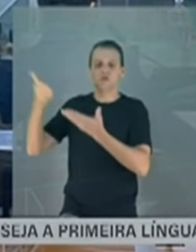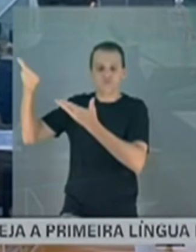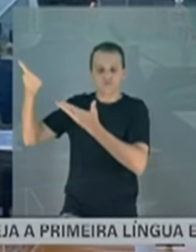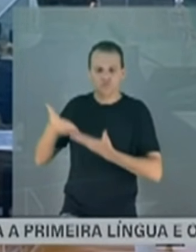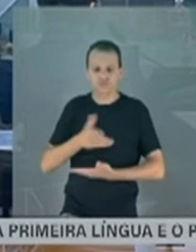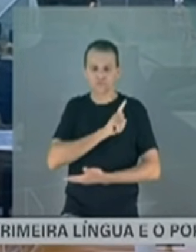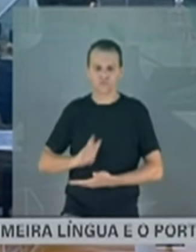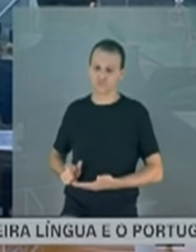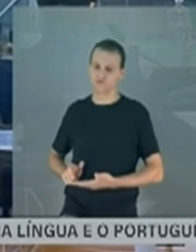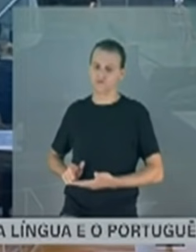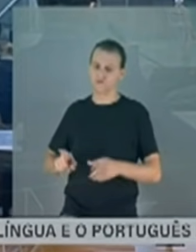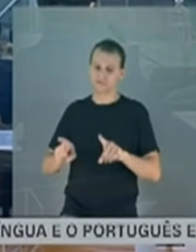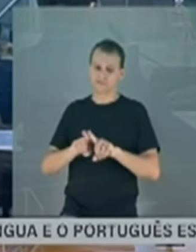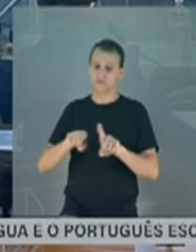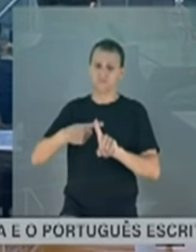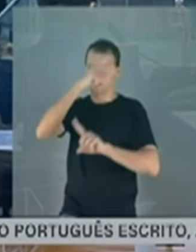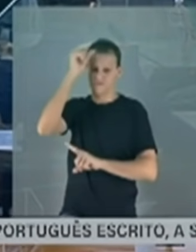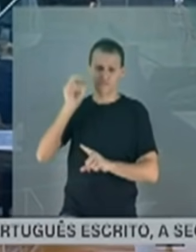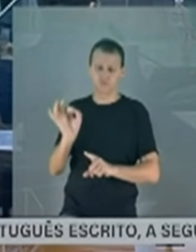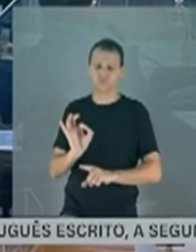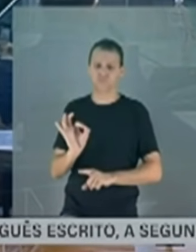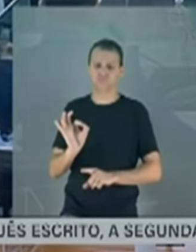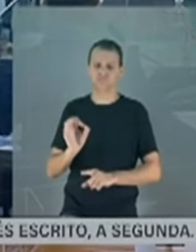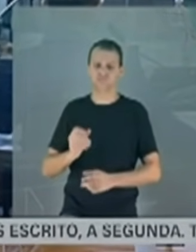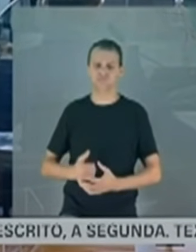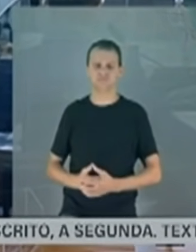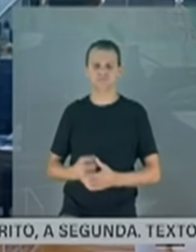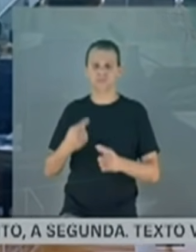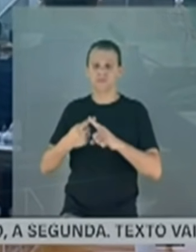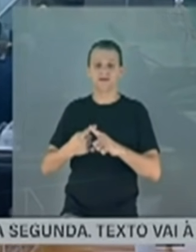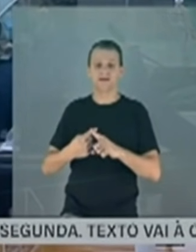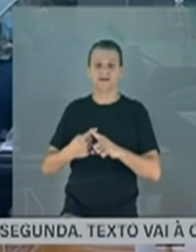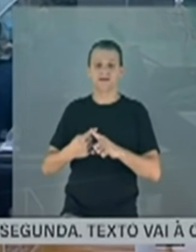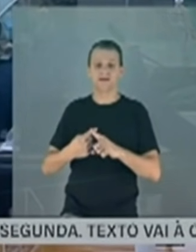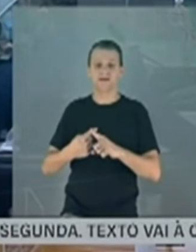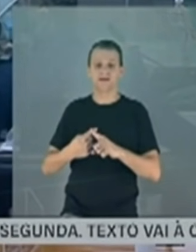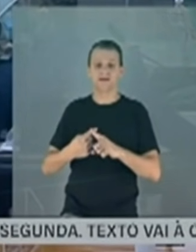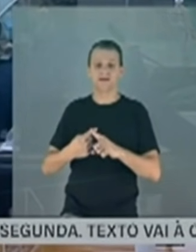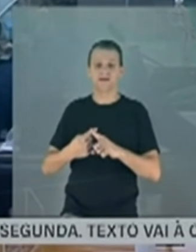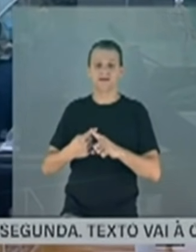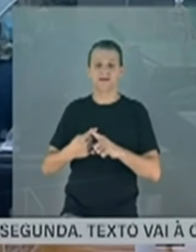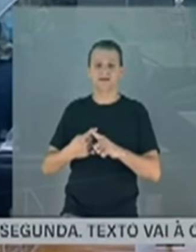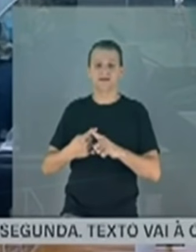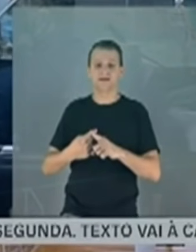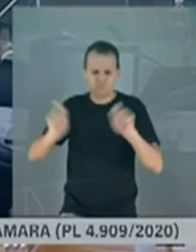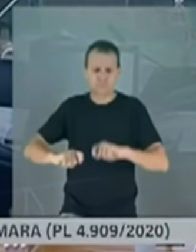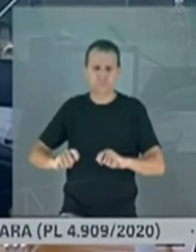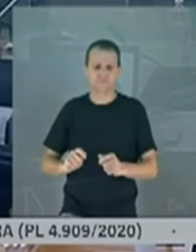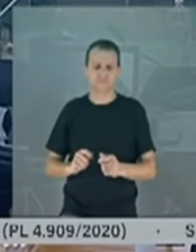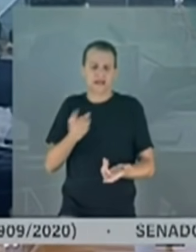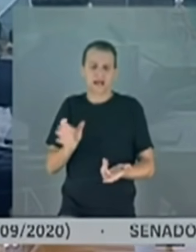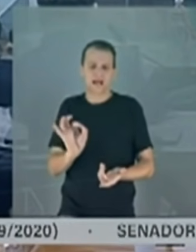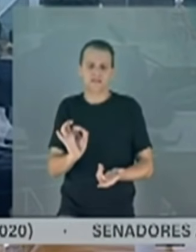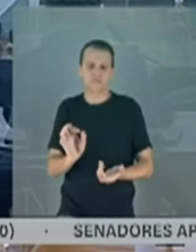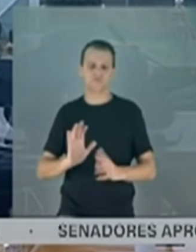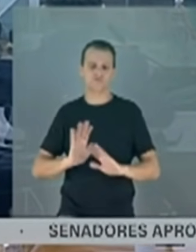menos prefeito, porque não é da competência do Senado Federal fazê-lo. Tá? Unicamente por